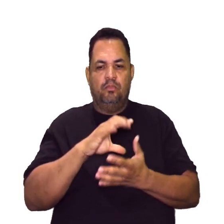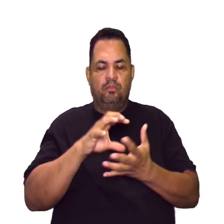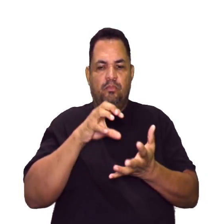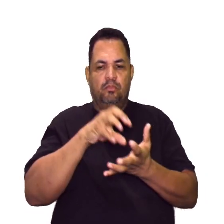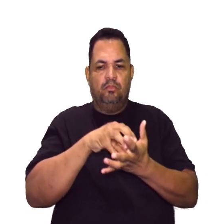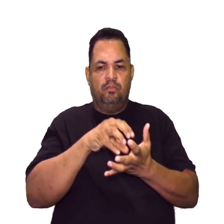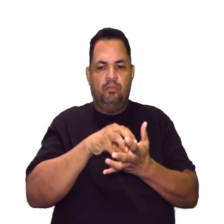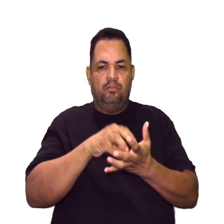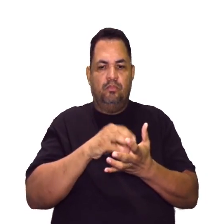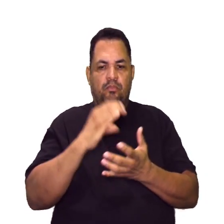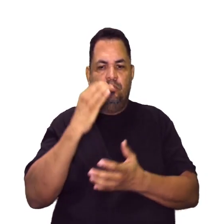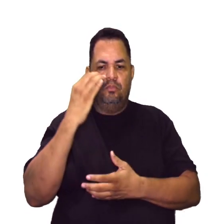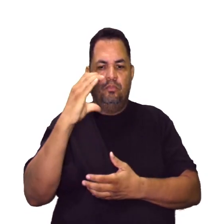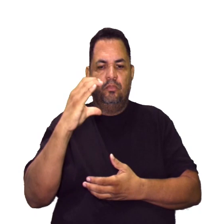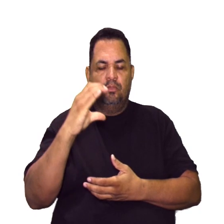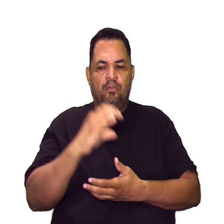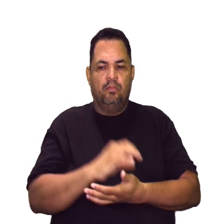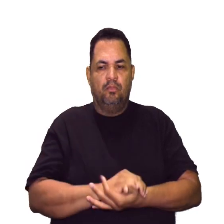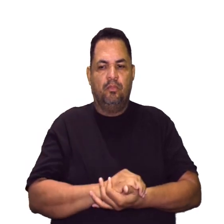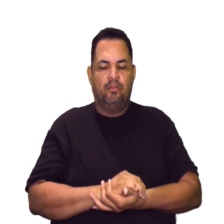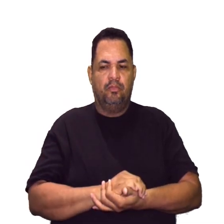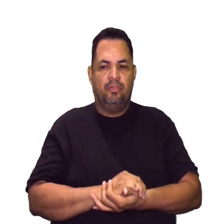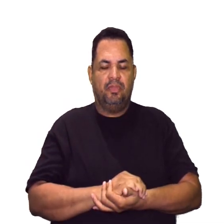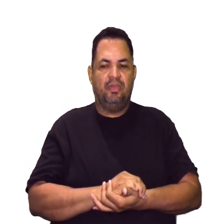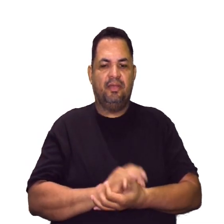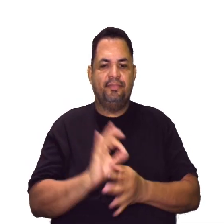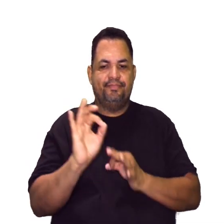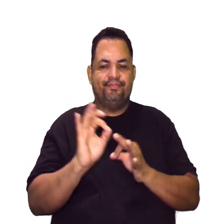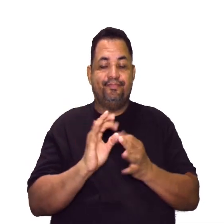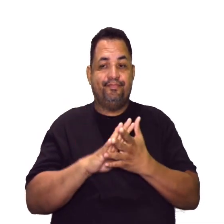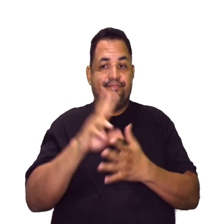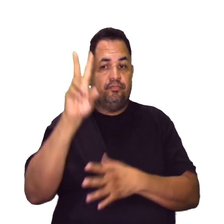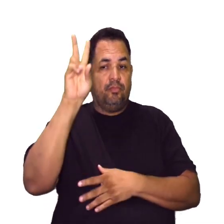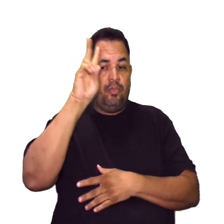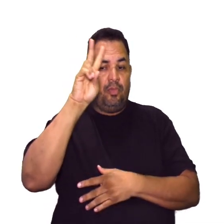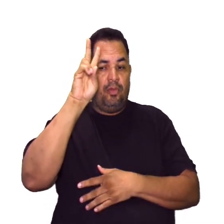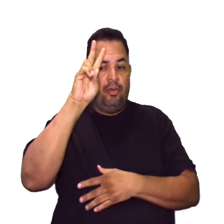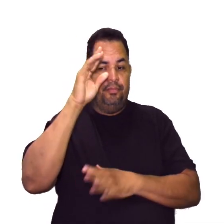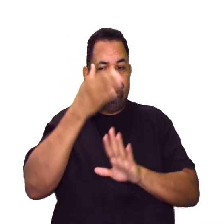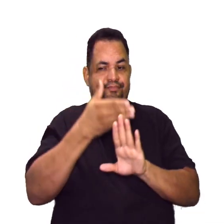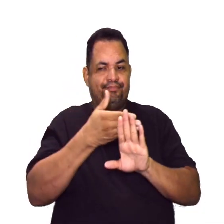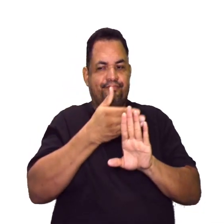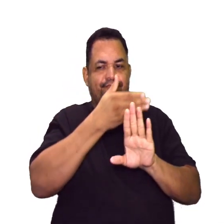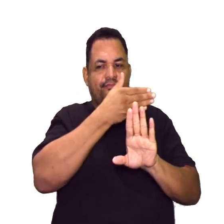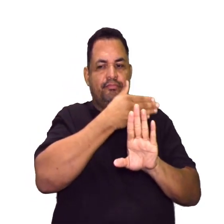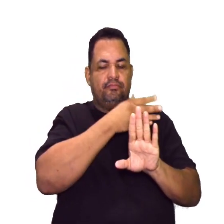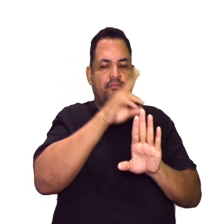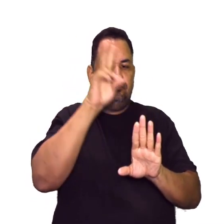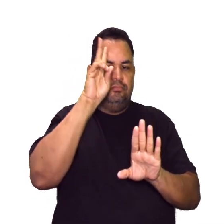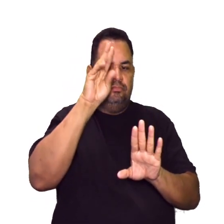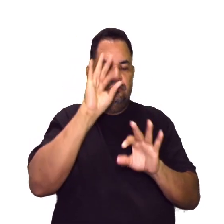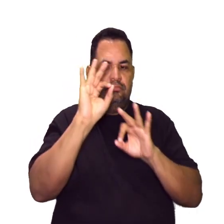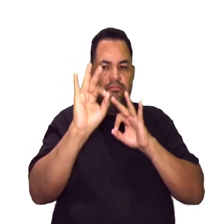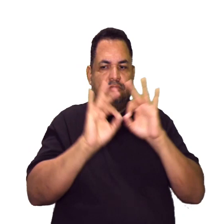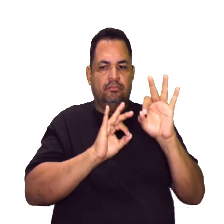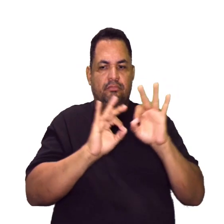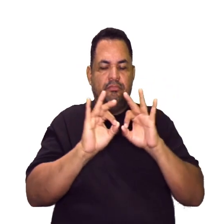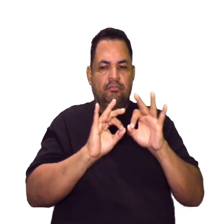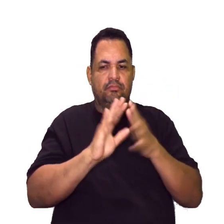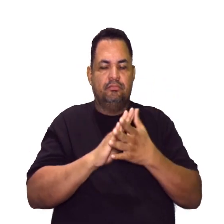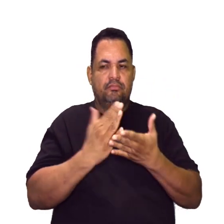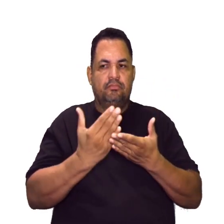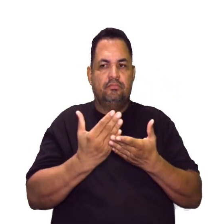central for o carbono. Então, fazendo aquela retrospectiva para garantir